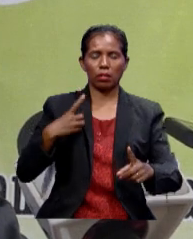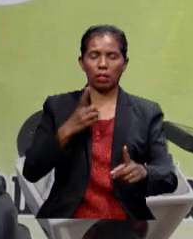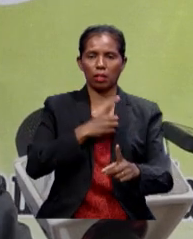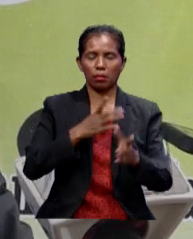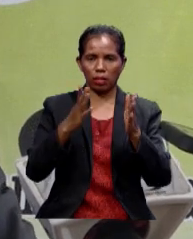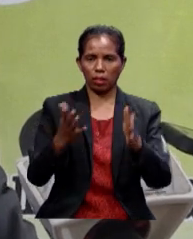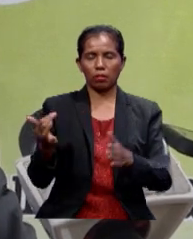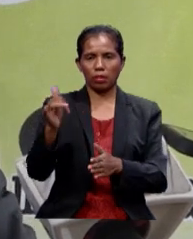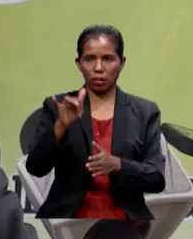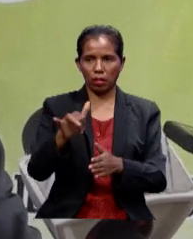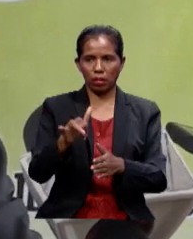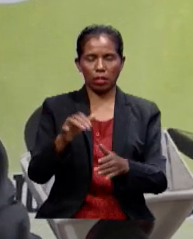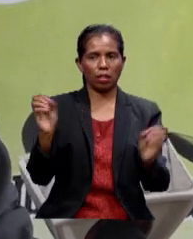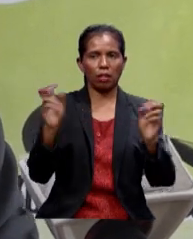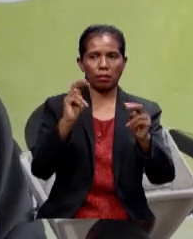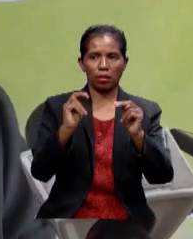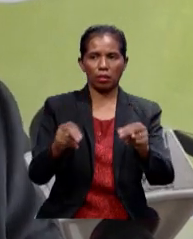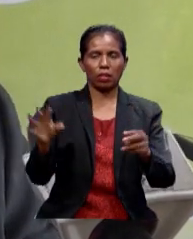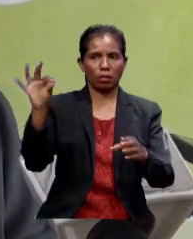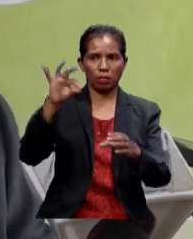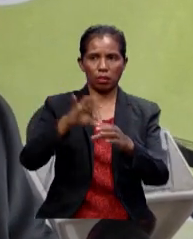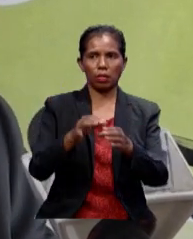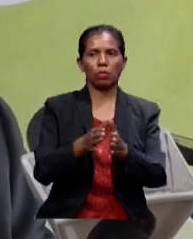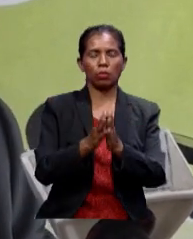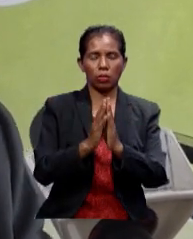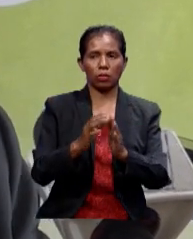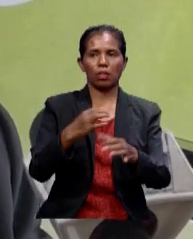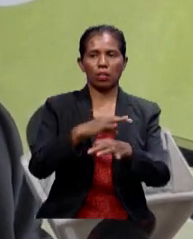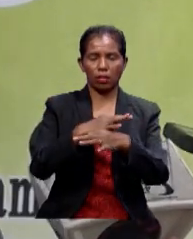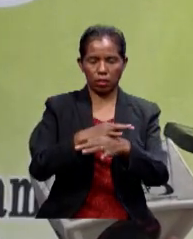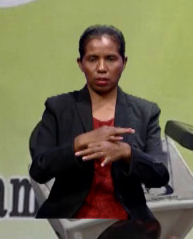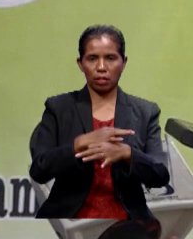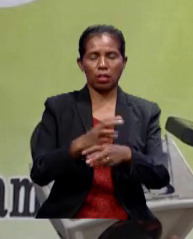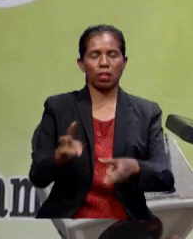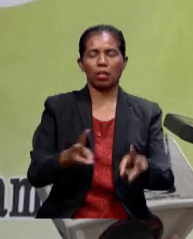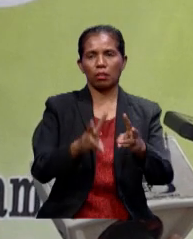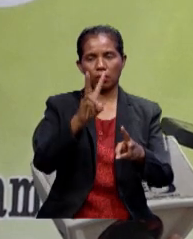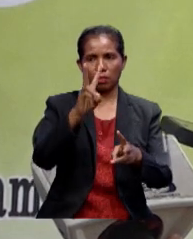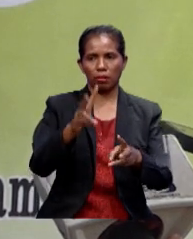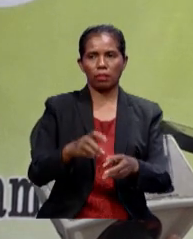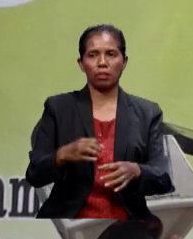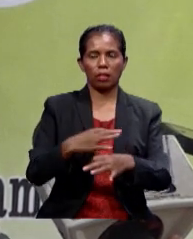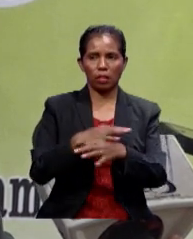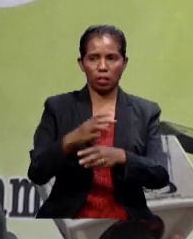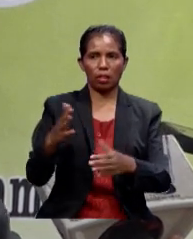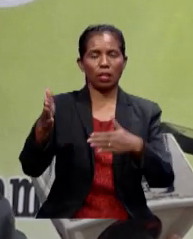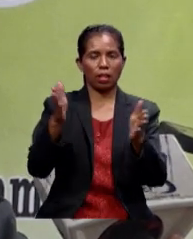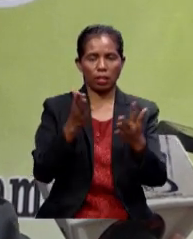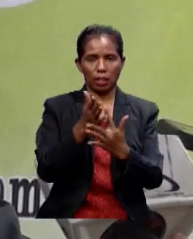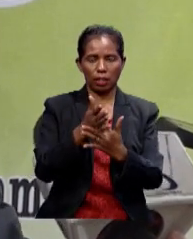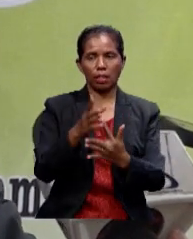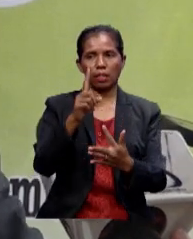e la precisa tabo votação husu hadiah lainnya dalang makruane. Bele mo se dalang kelarang ida tang